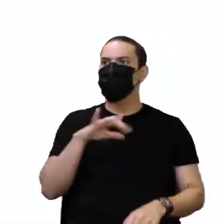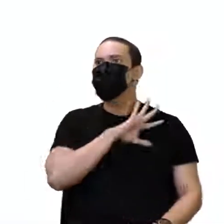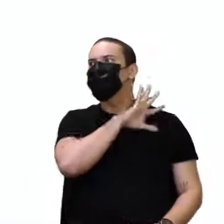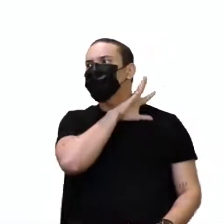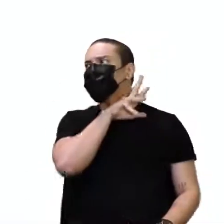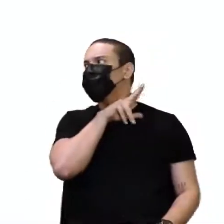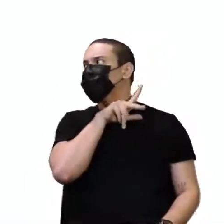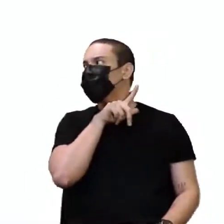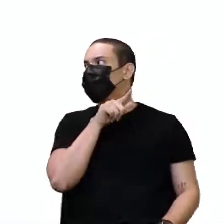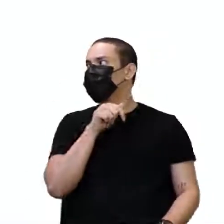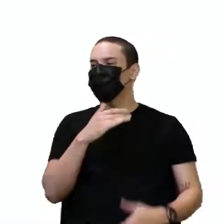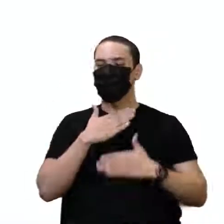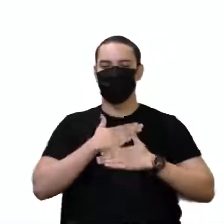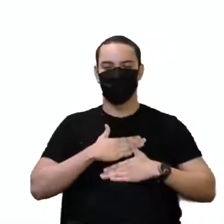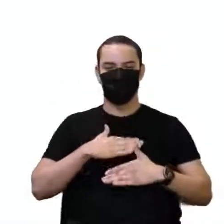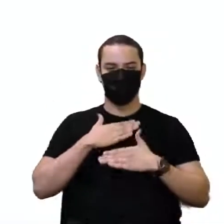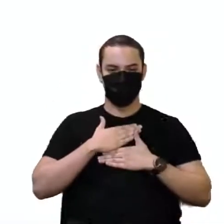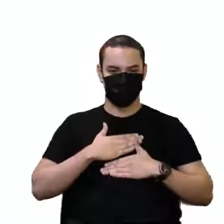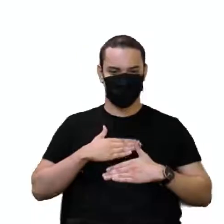vagarejamente,